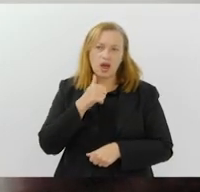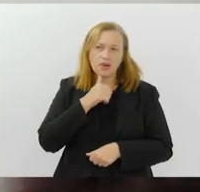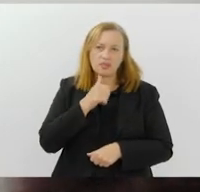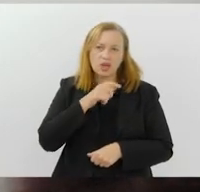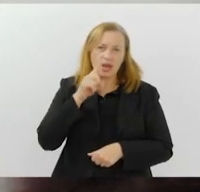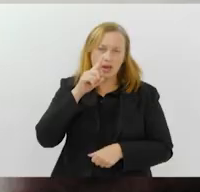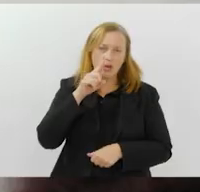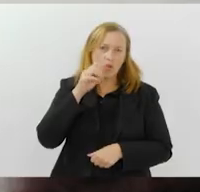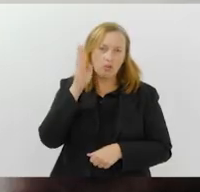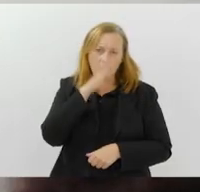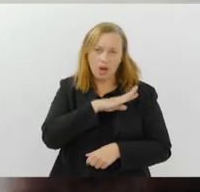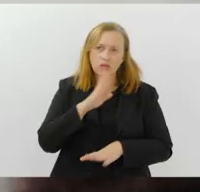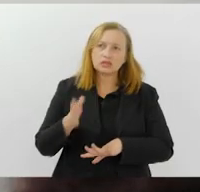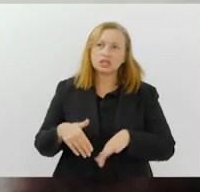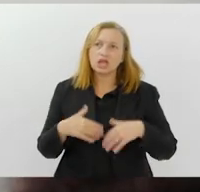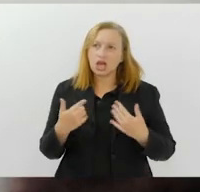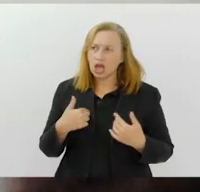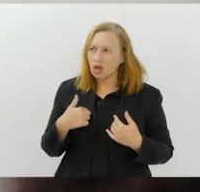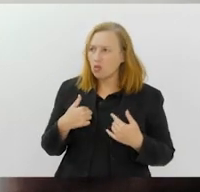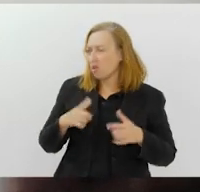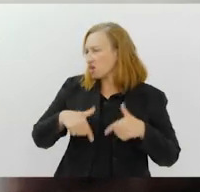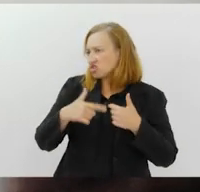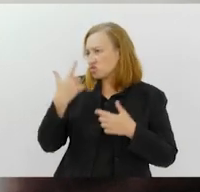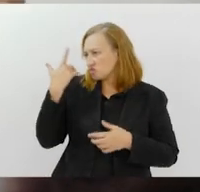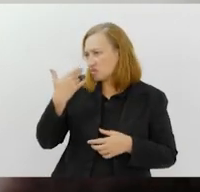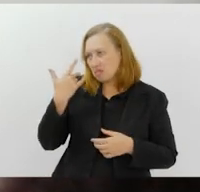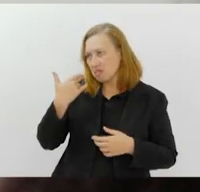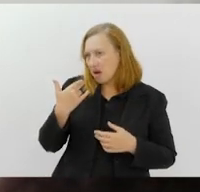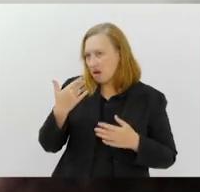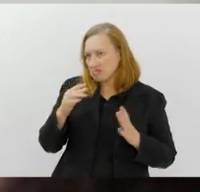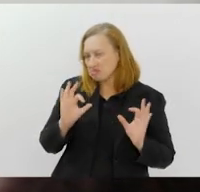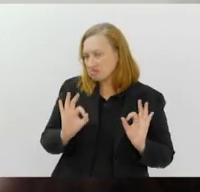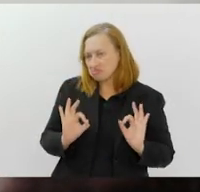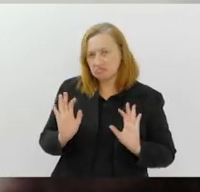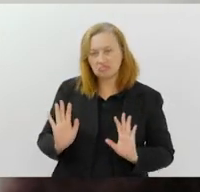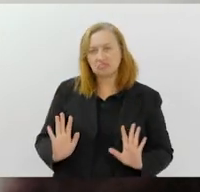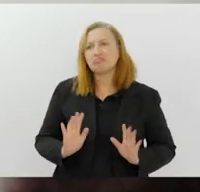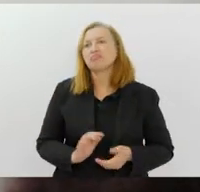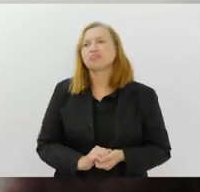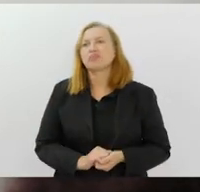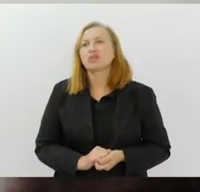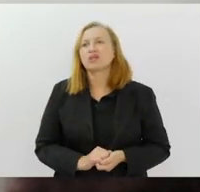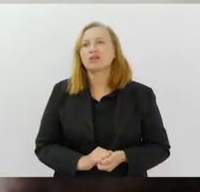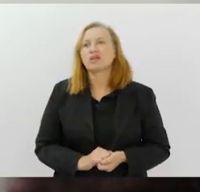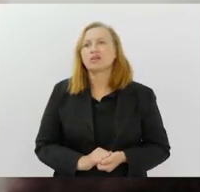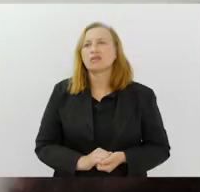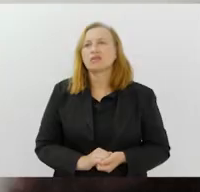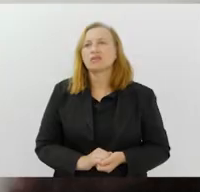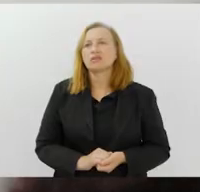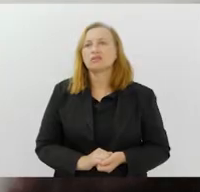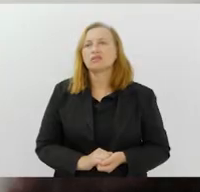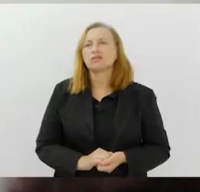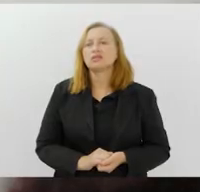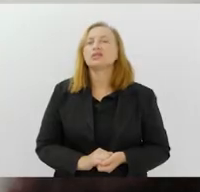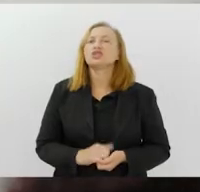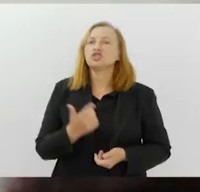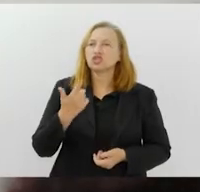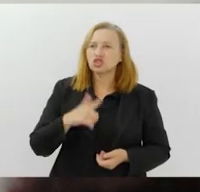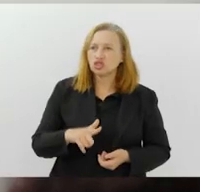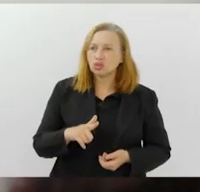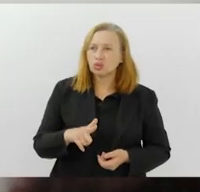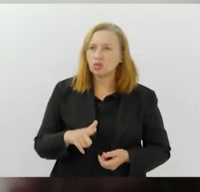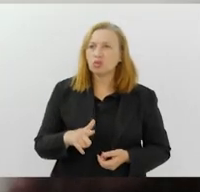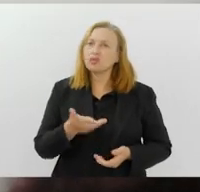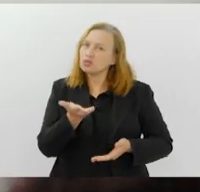né E aí eu reagi normal Óbvio que não era eu e aí eles abordaram Novamente me